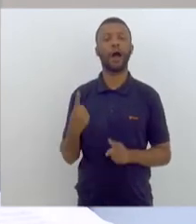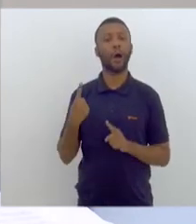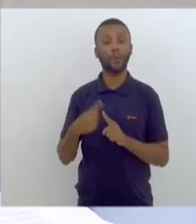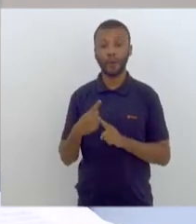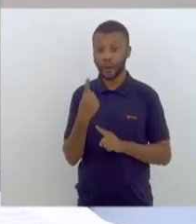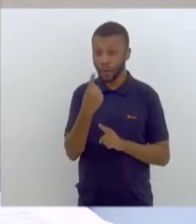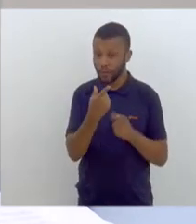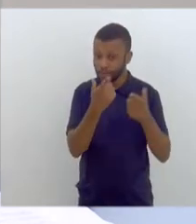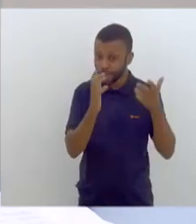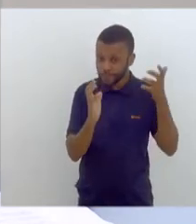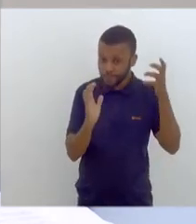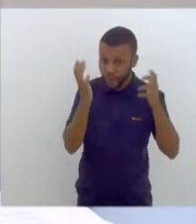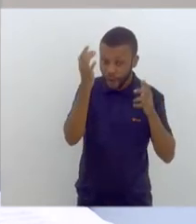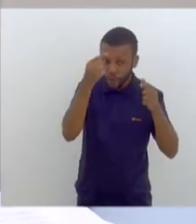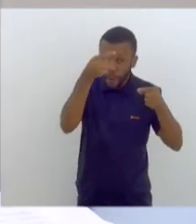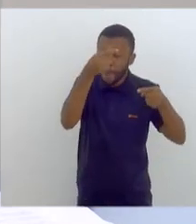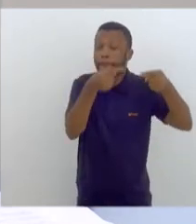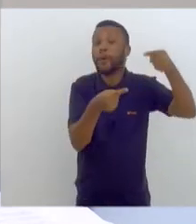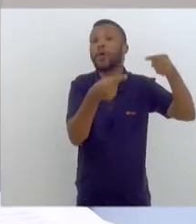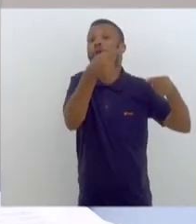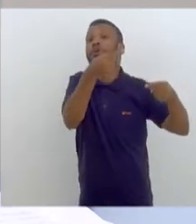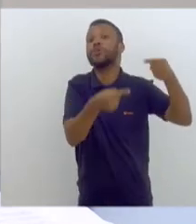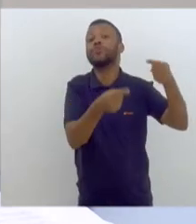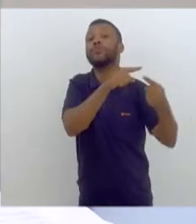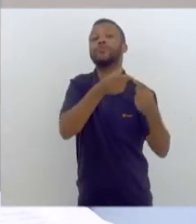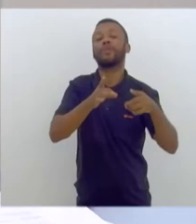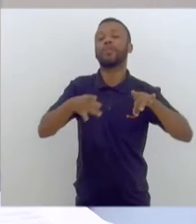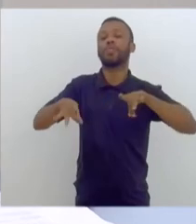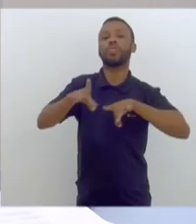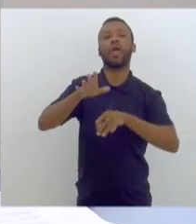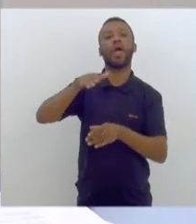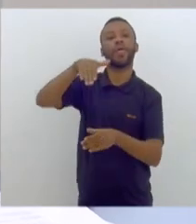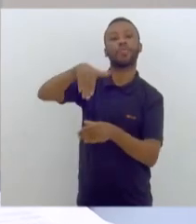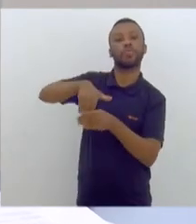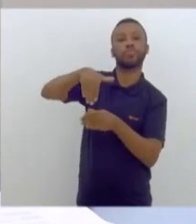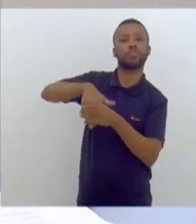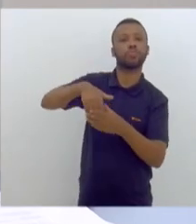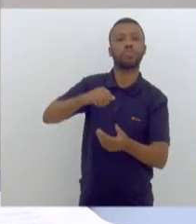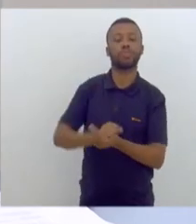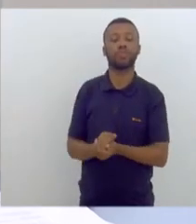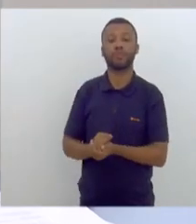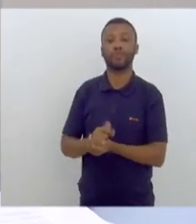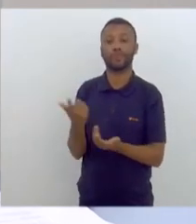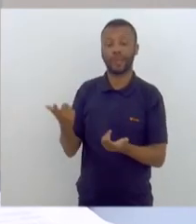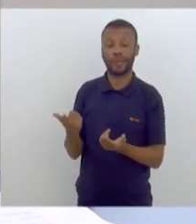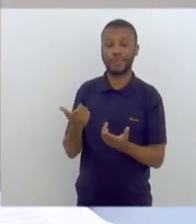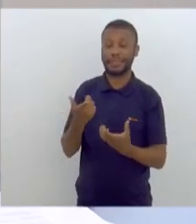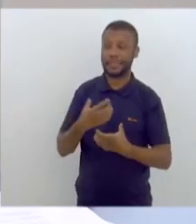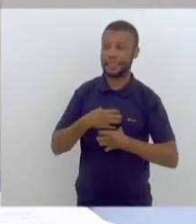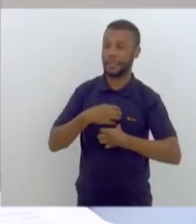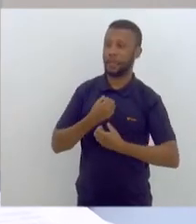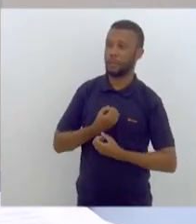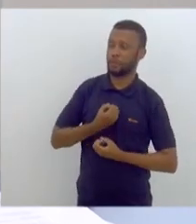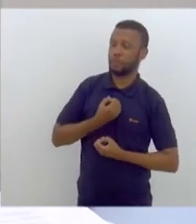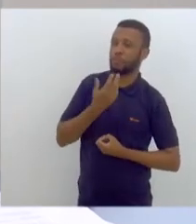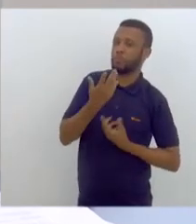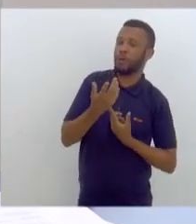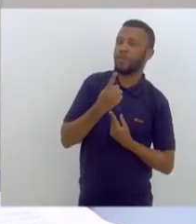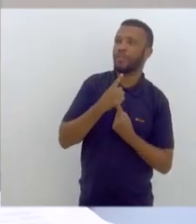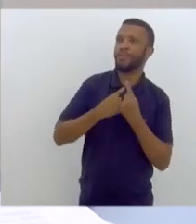fato político eleitoral externa a nossa vontade líquido tudo